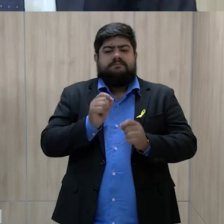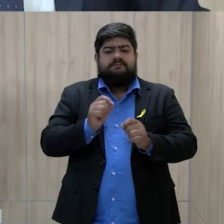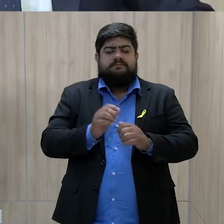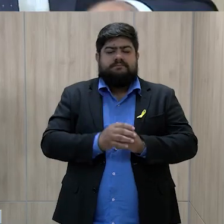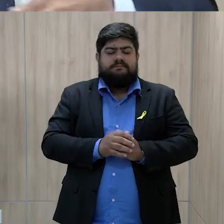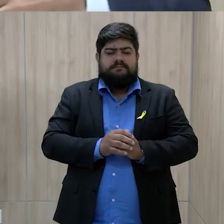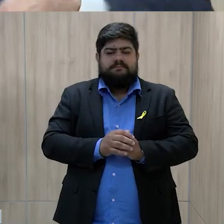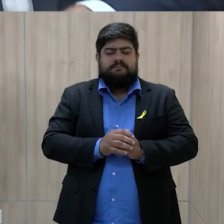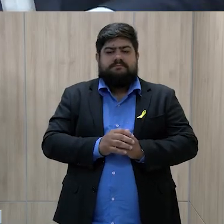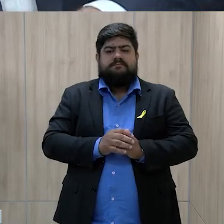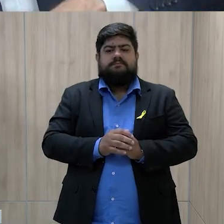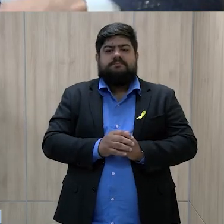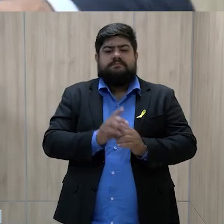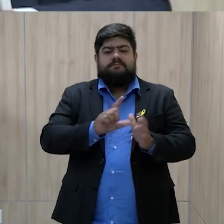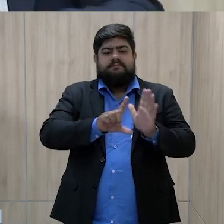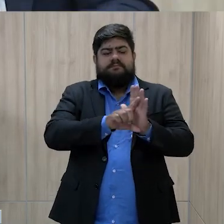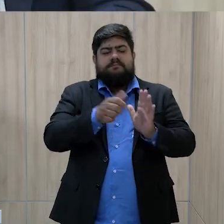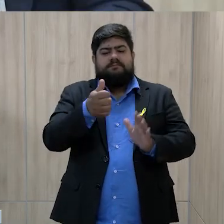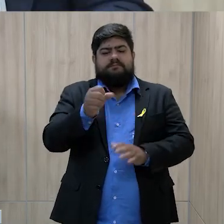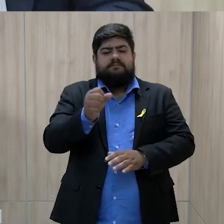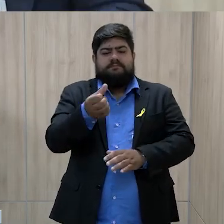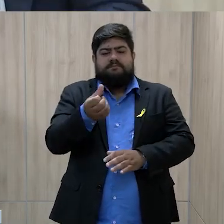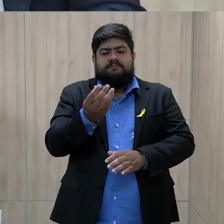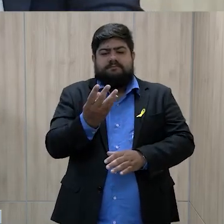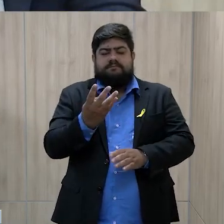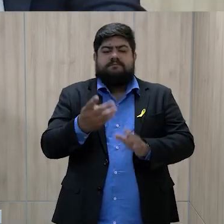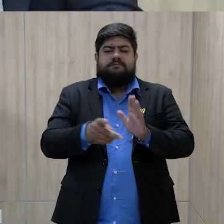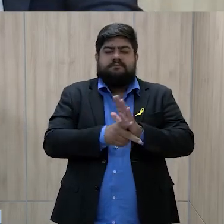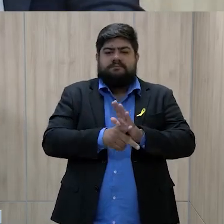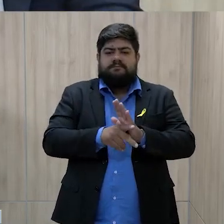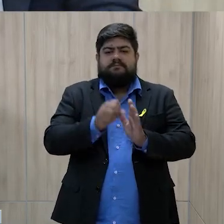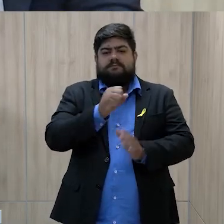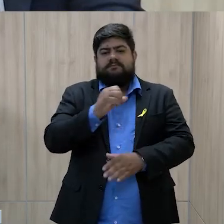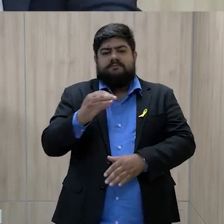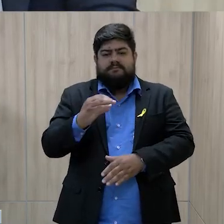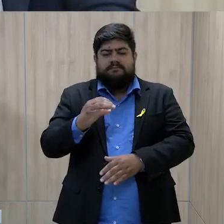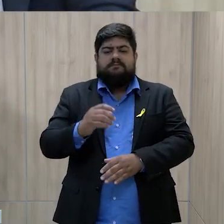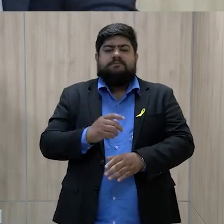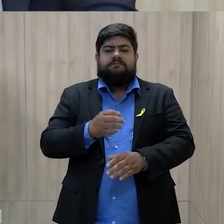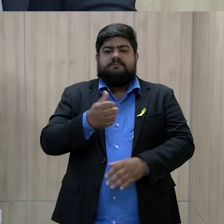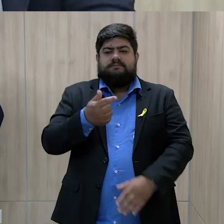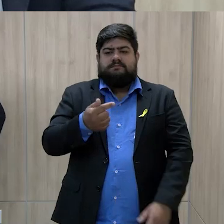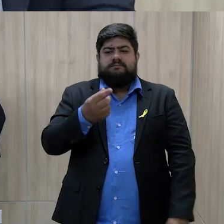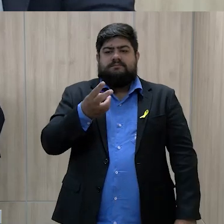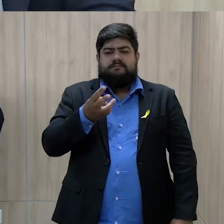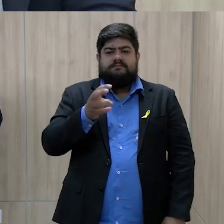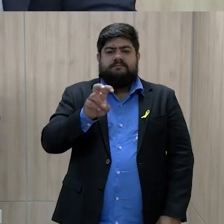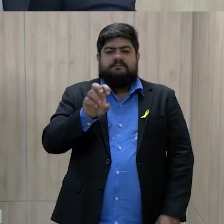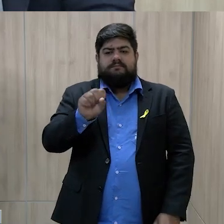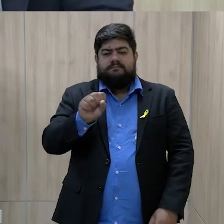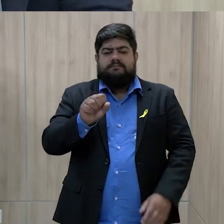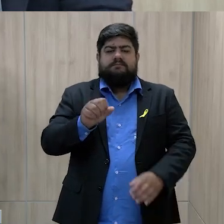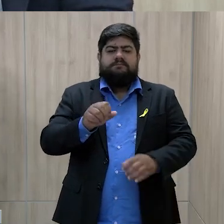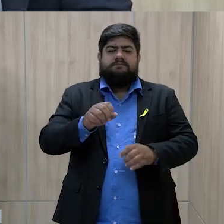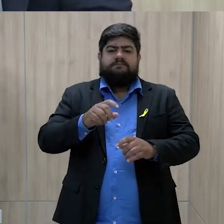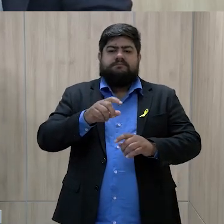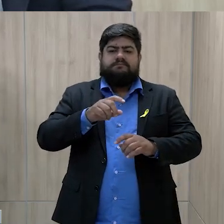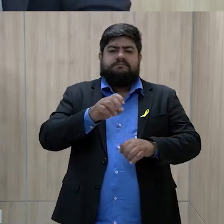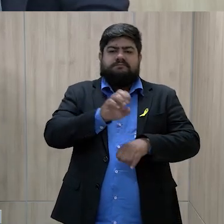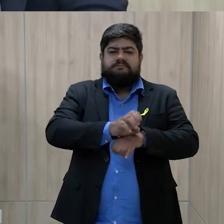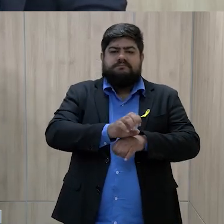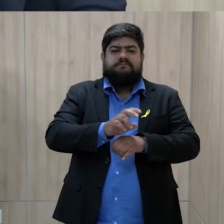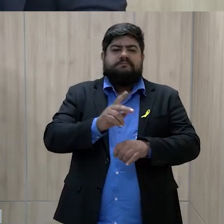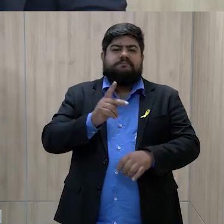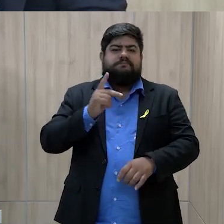venha para fazer referência a lei 18634 do Estado de Santa Catarina lei 7358 do Estado do